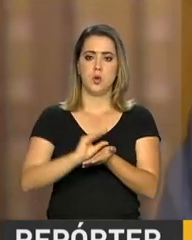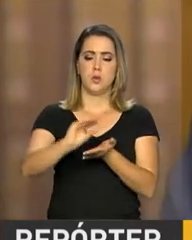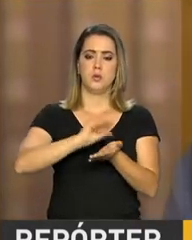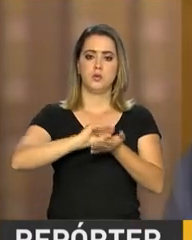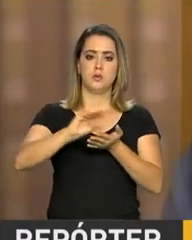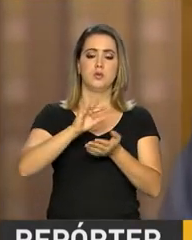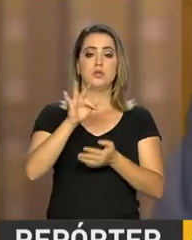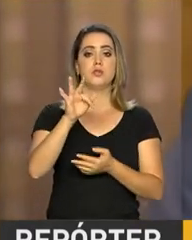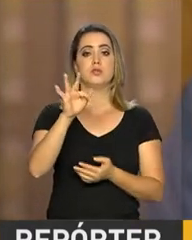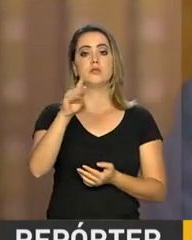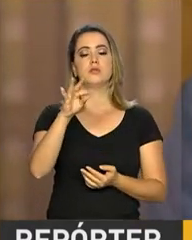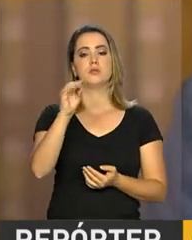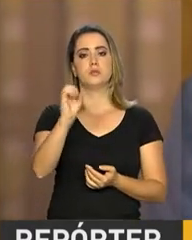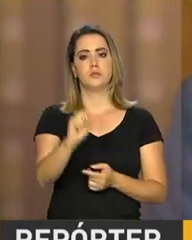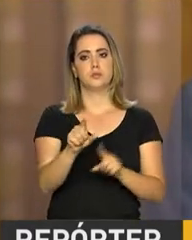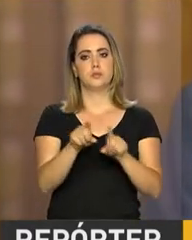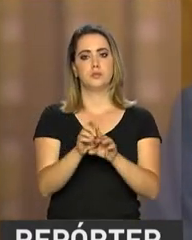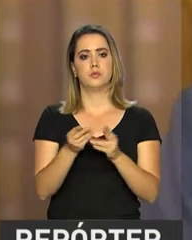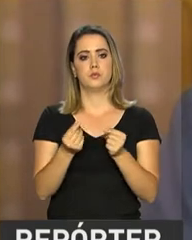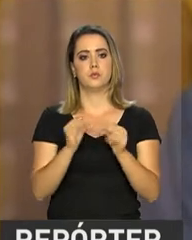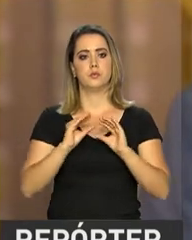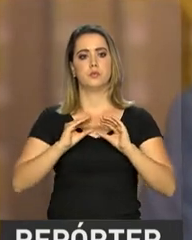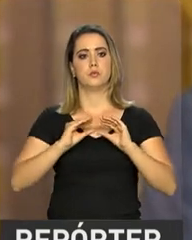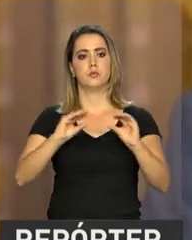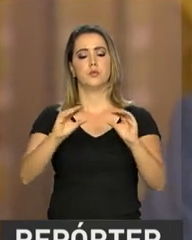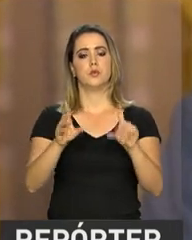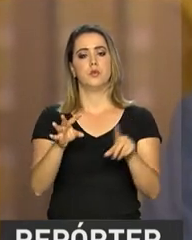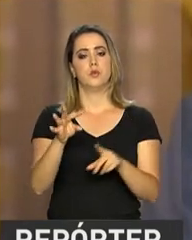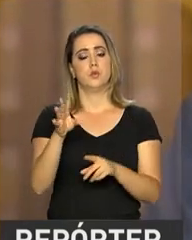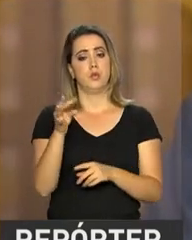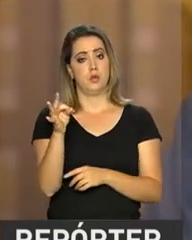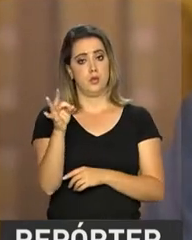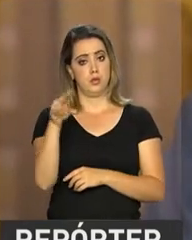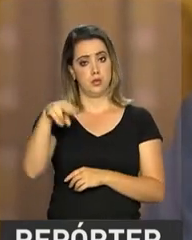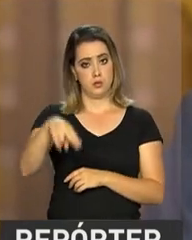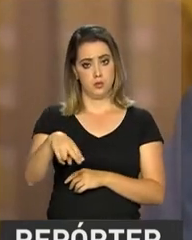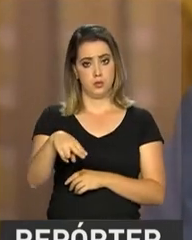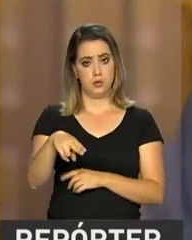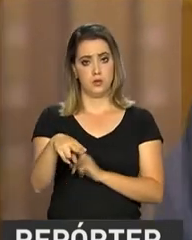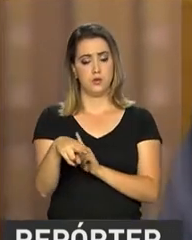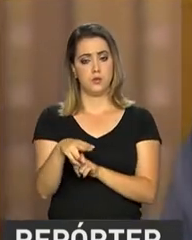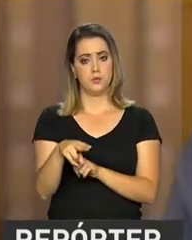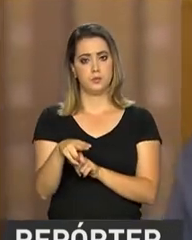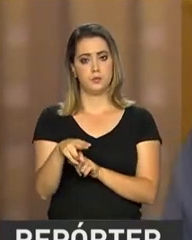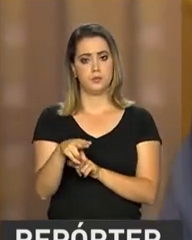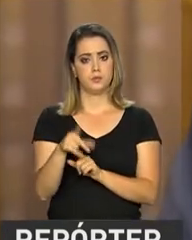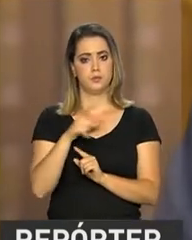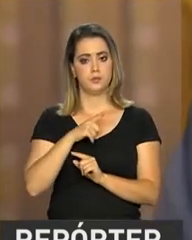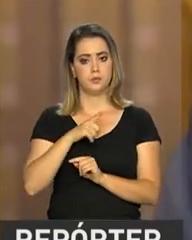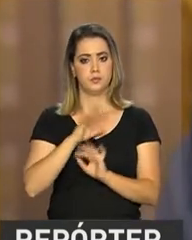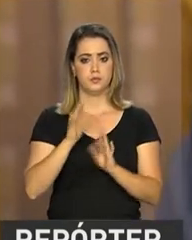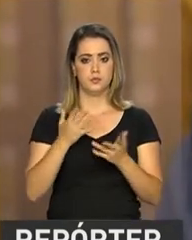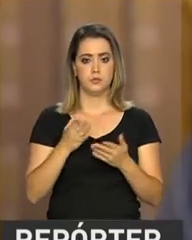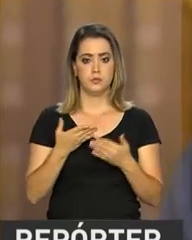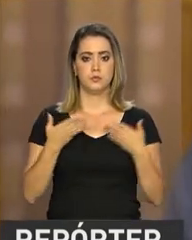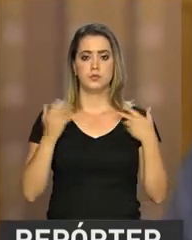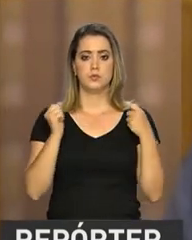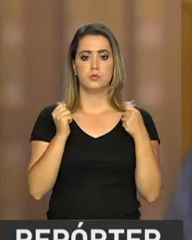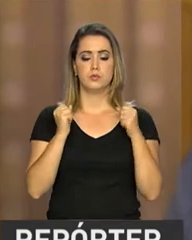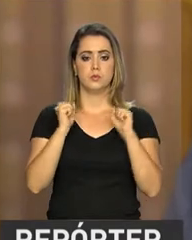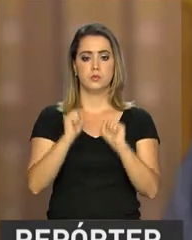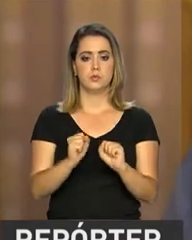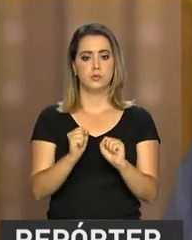de FGTS e recursos do Tesouro Nacional, tem um aporte por